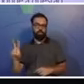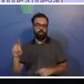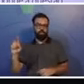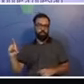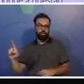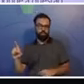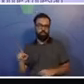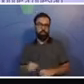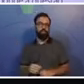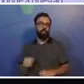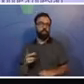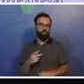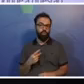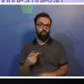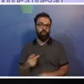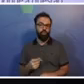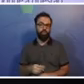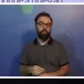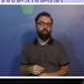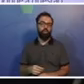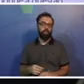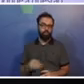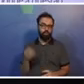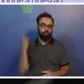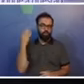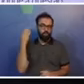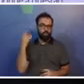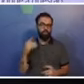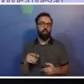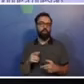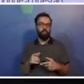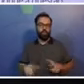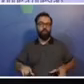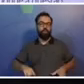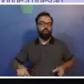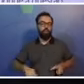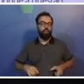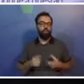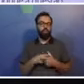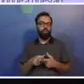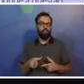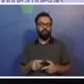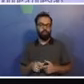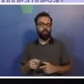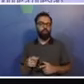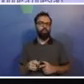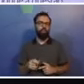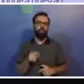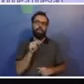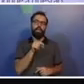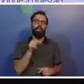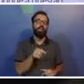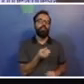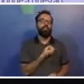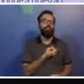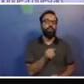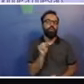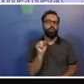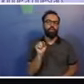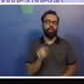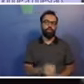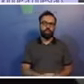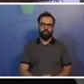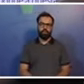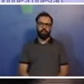esse problema algumas aulas atrás. Em que número Paula pensou?